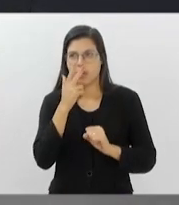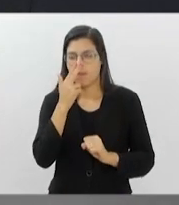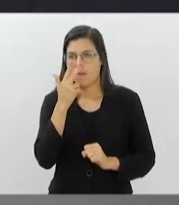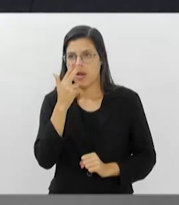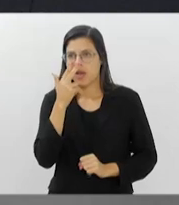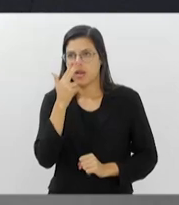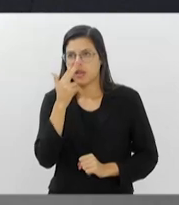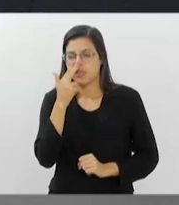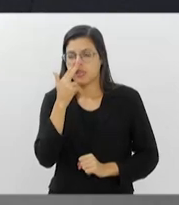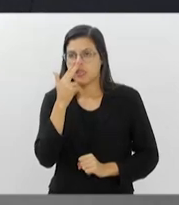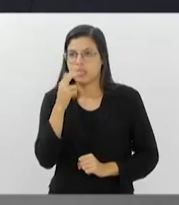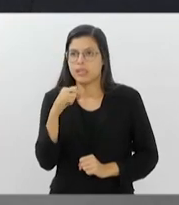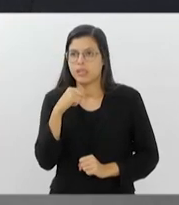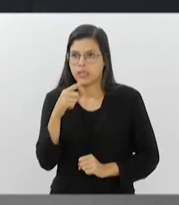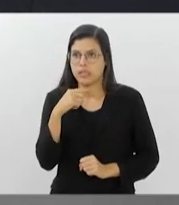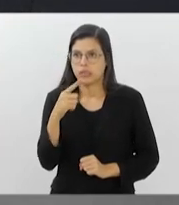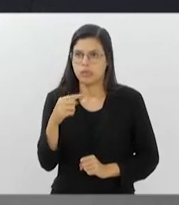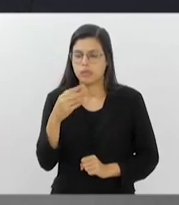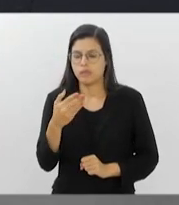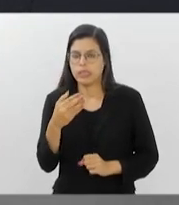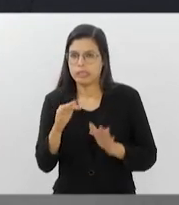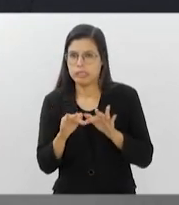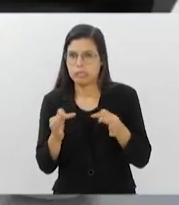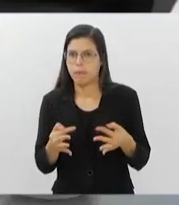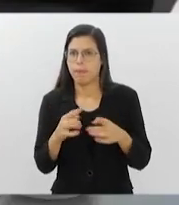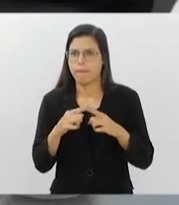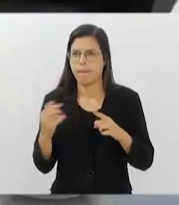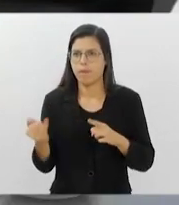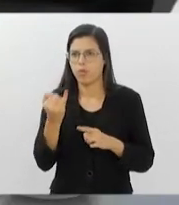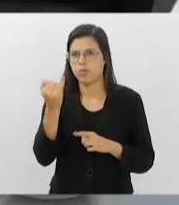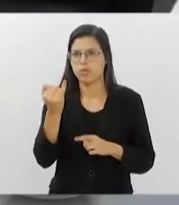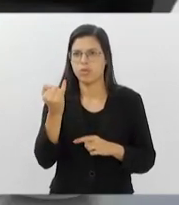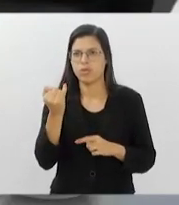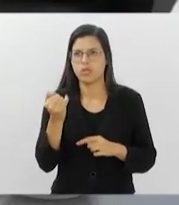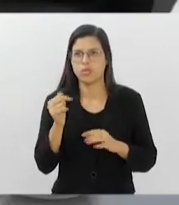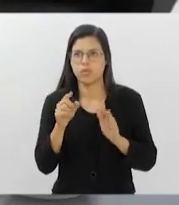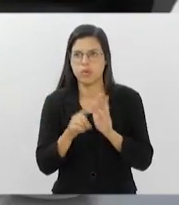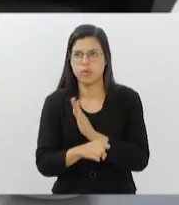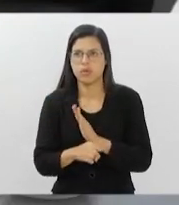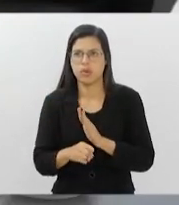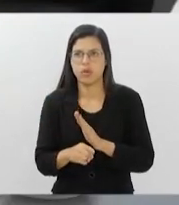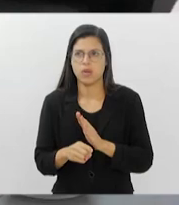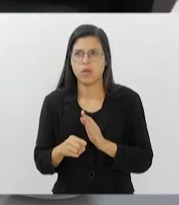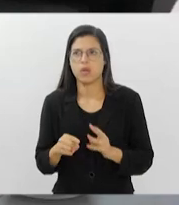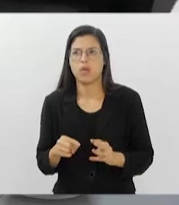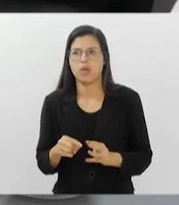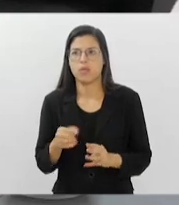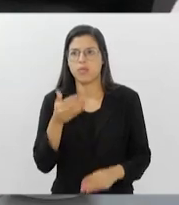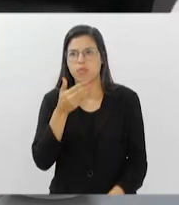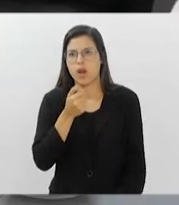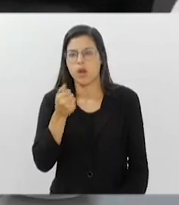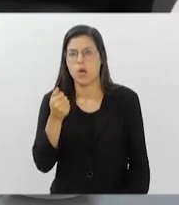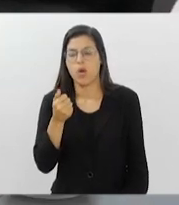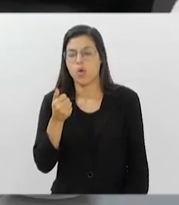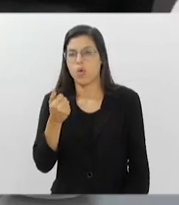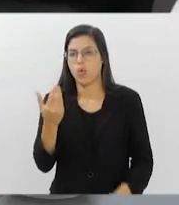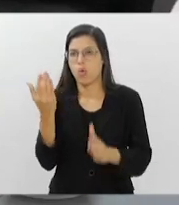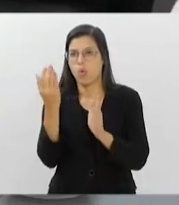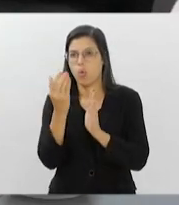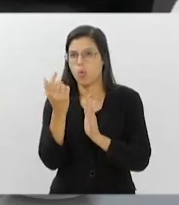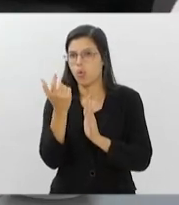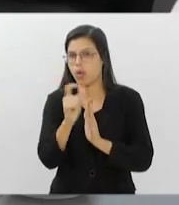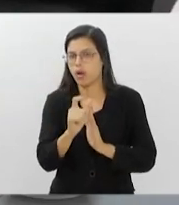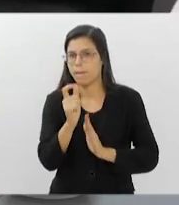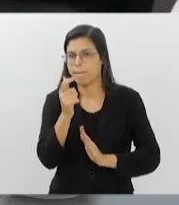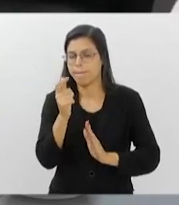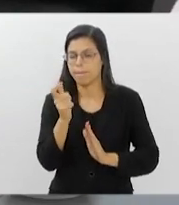vezes, se a gente vai fazer uma lei, é importante não deixar brecha. Senão seria o caso de colocar a palavra desacompanhada. Porque se alguém tem um